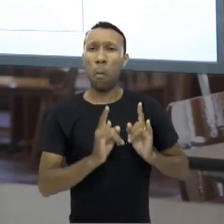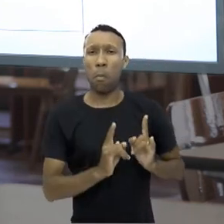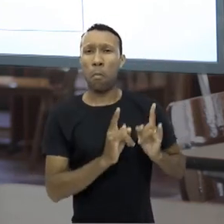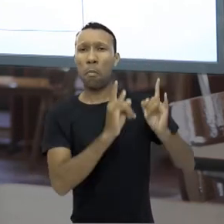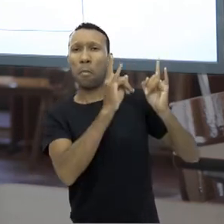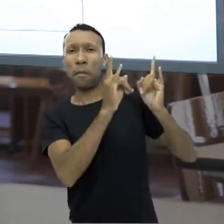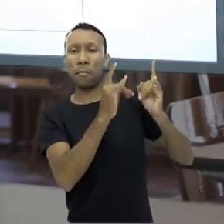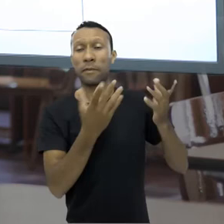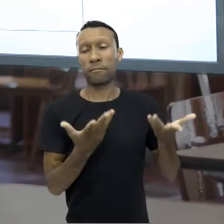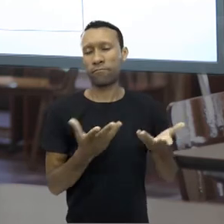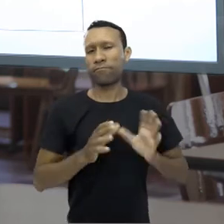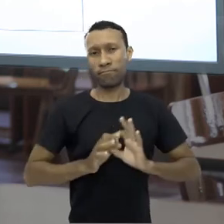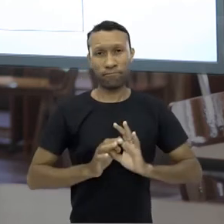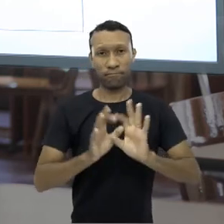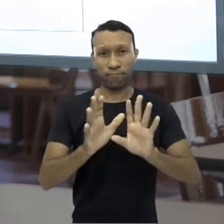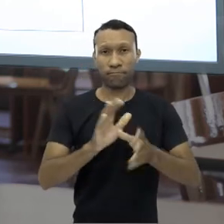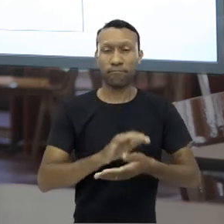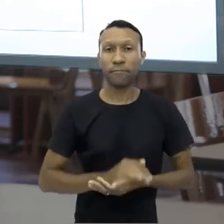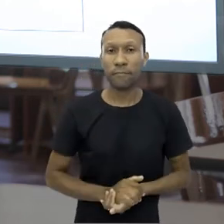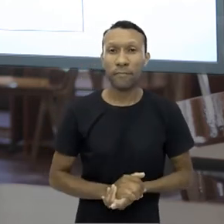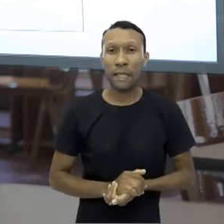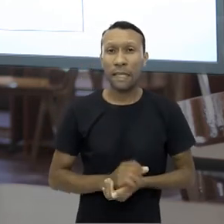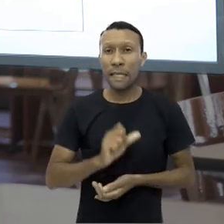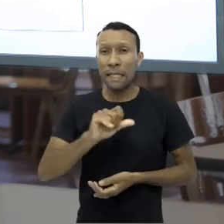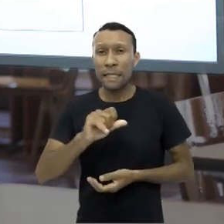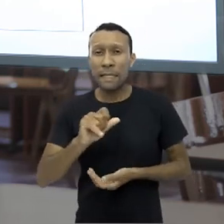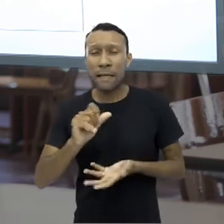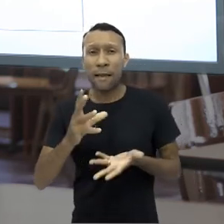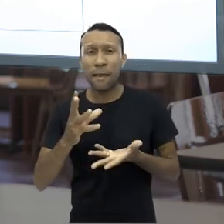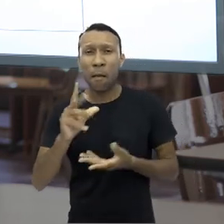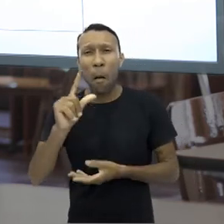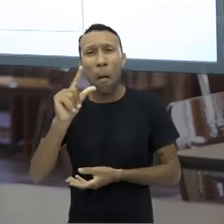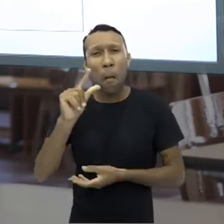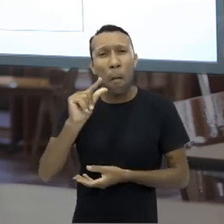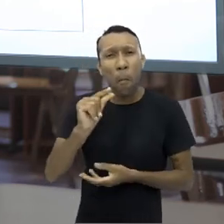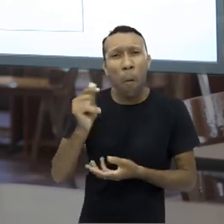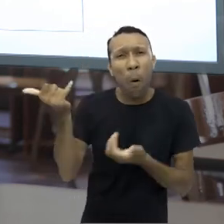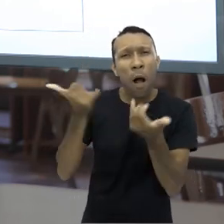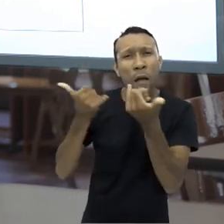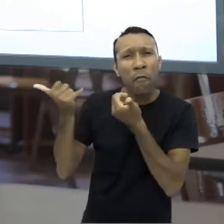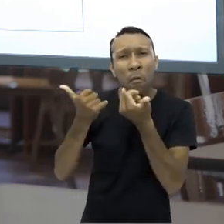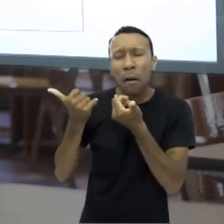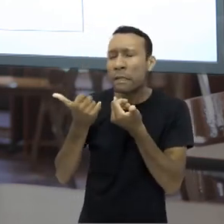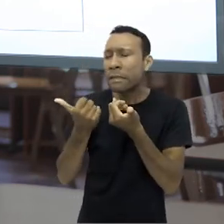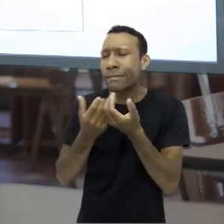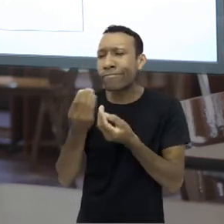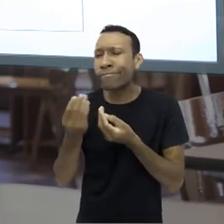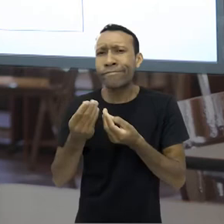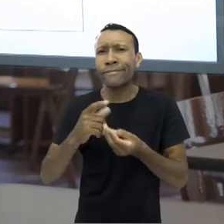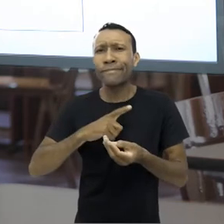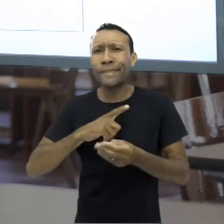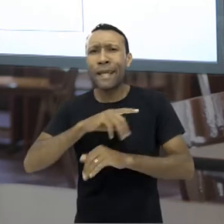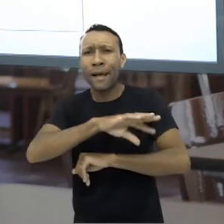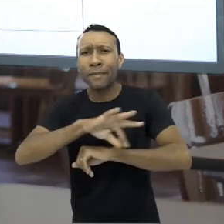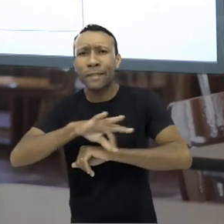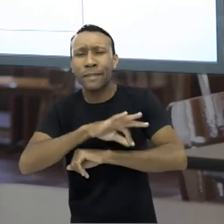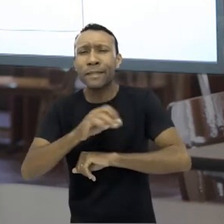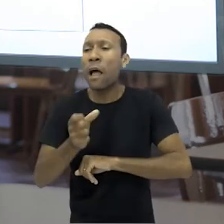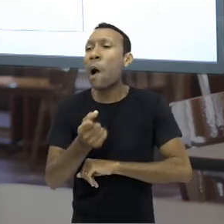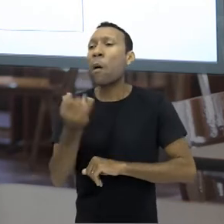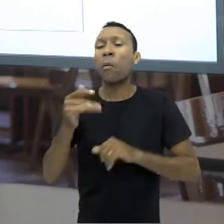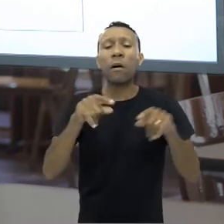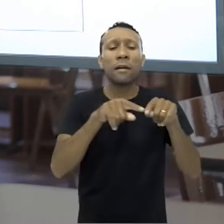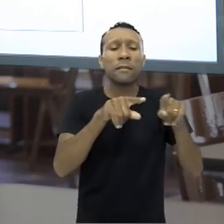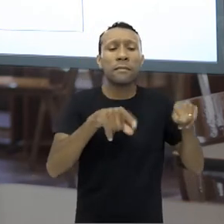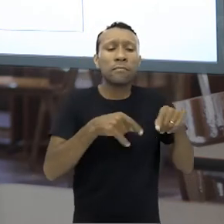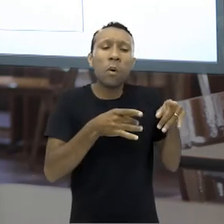que você está desenhando, tá certo? Se você tiver poucas informações, então vai dificultar o desenho. Se você não tiver as medidas, se você não tiver quantos cômodos essa